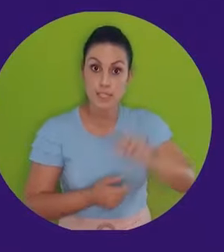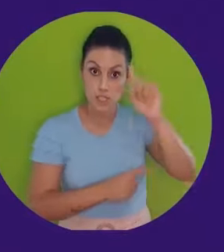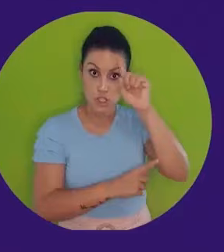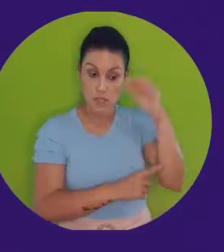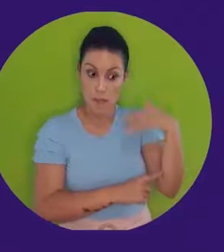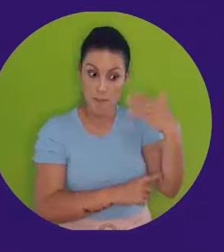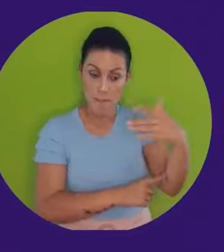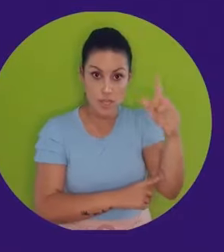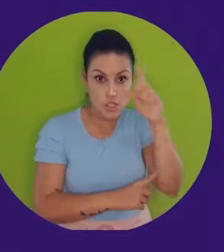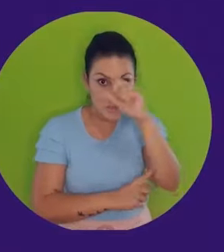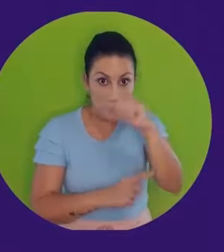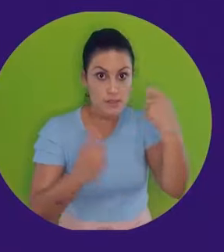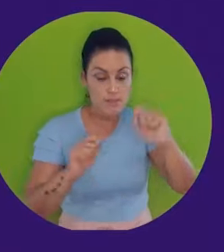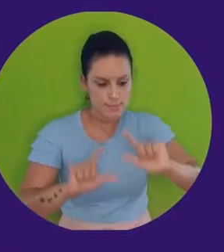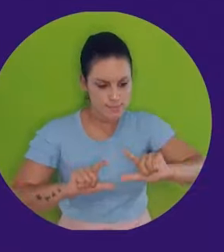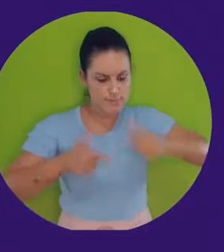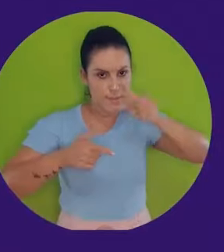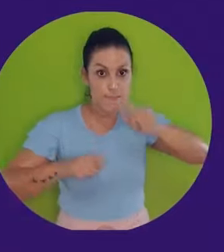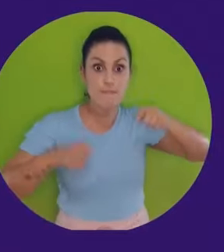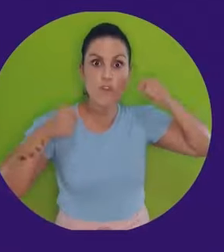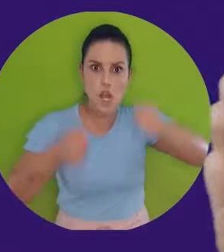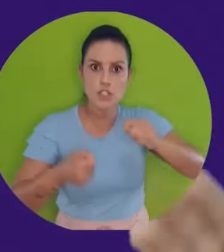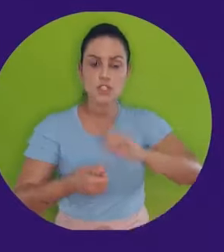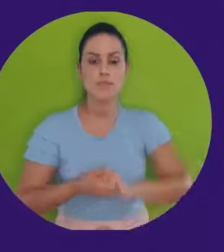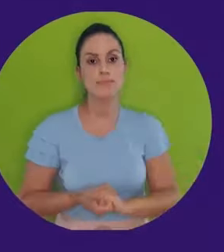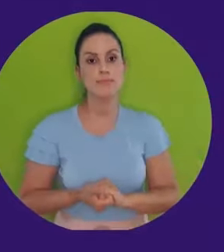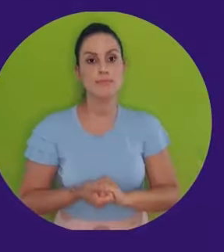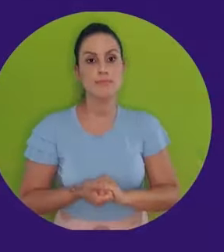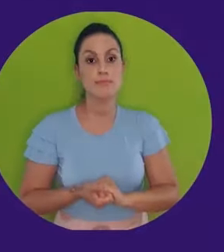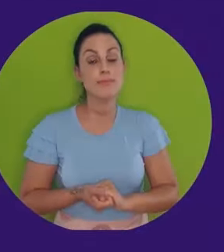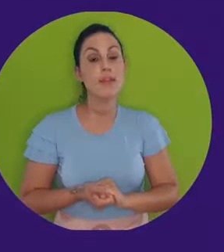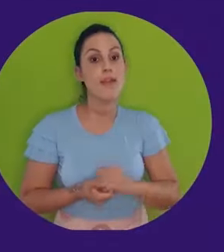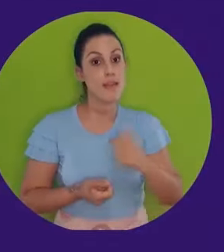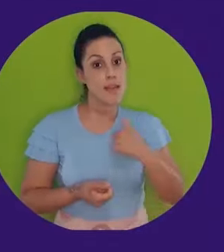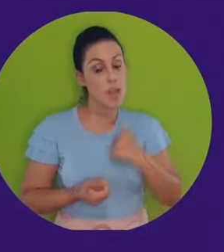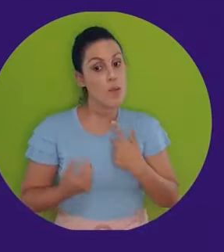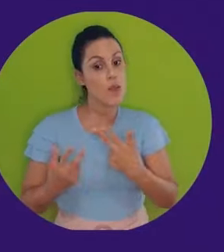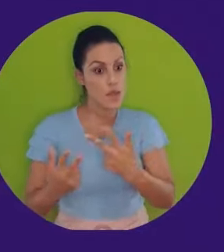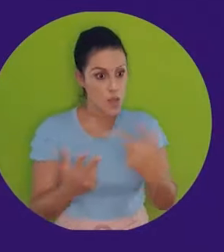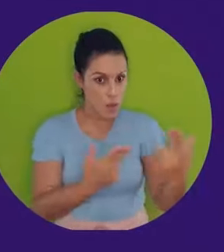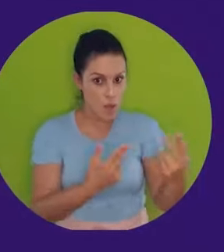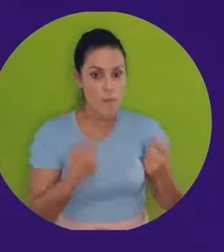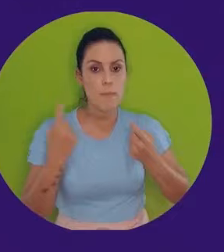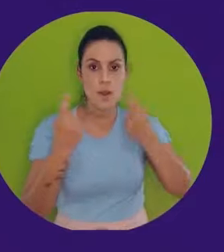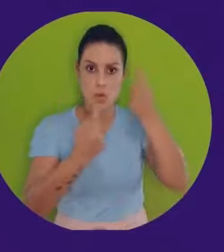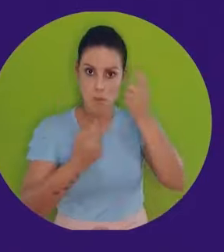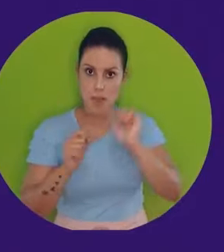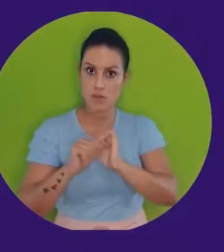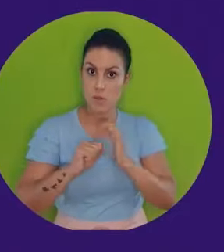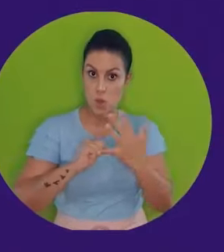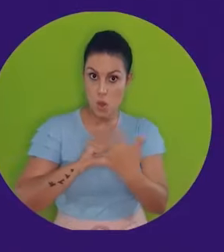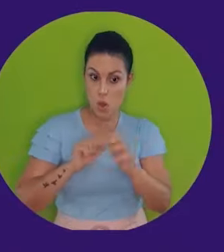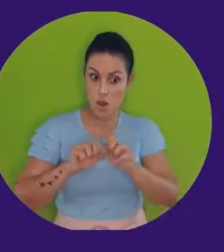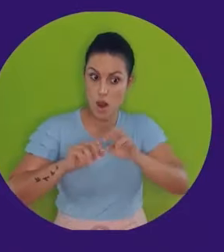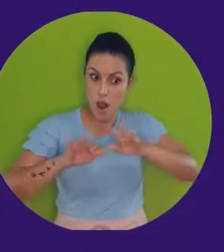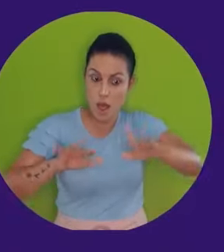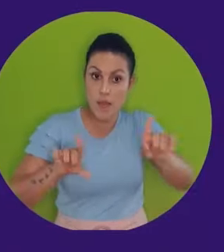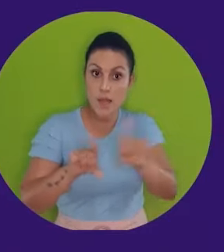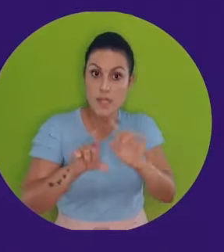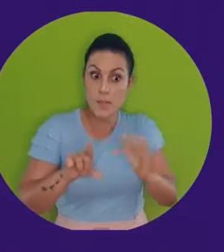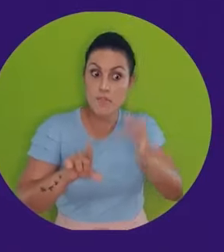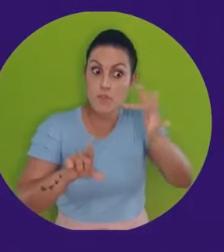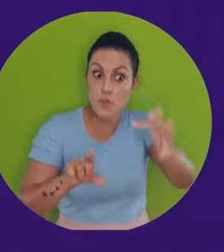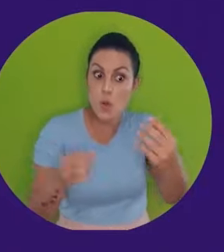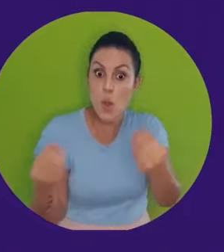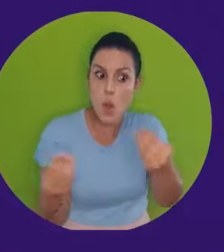que queremos. Em tempos difíceis, a gente precisa ter atitudes decisivas. Como você, estou preocupado